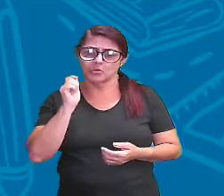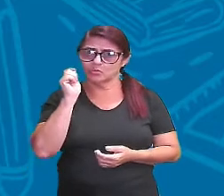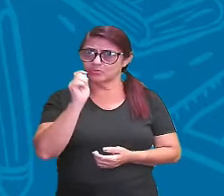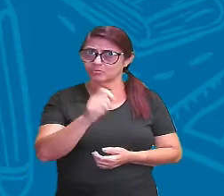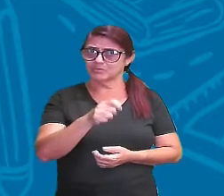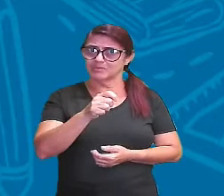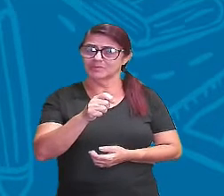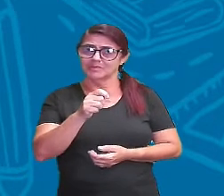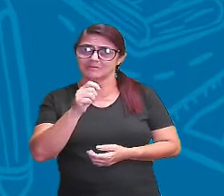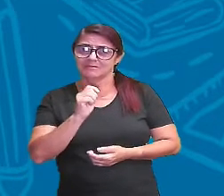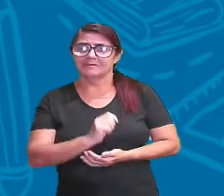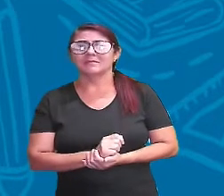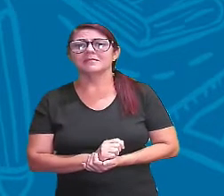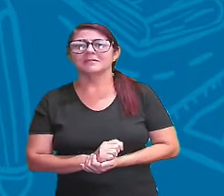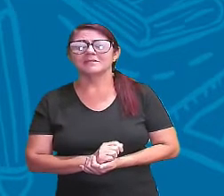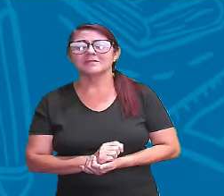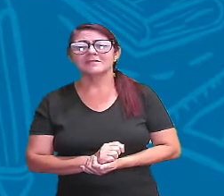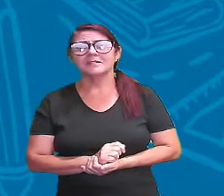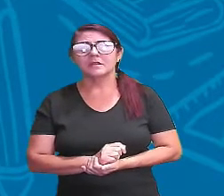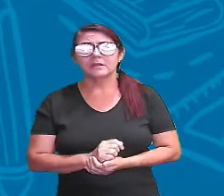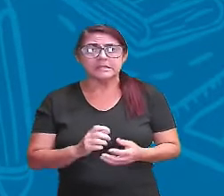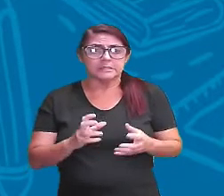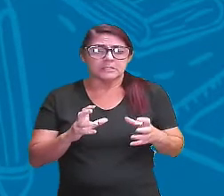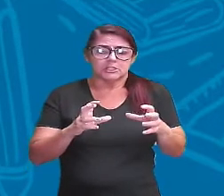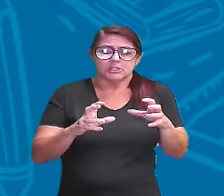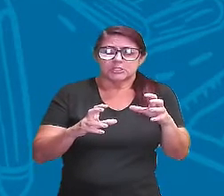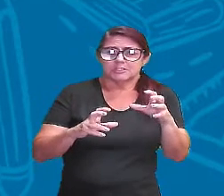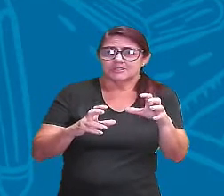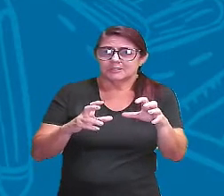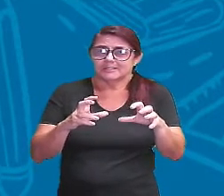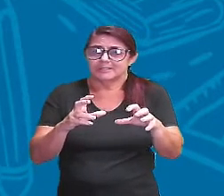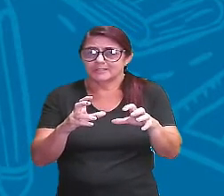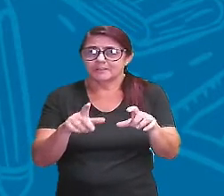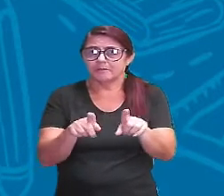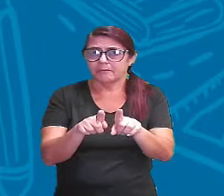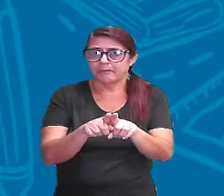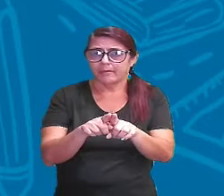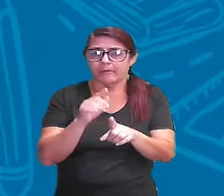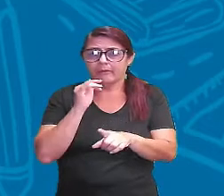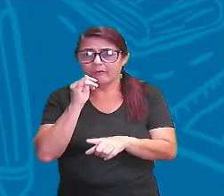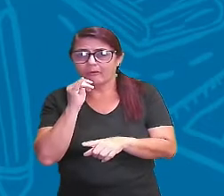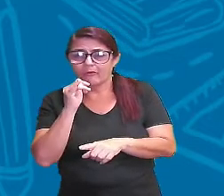fadas, temos os contos de terror e temos os contos